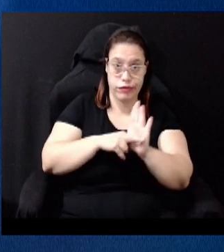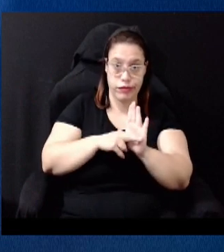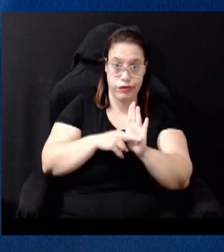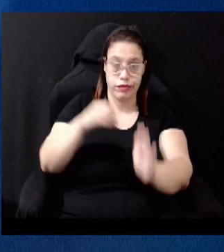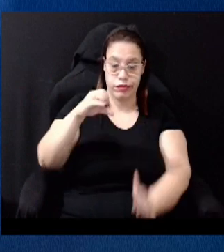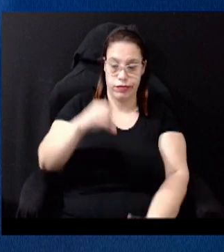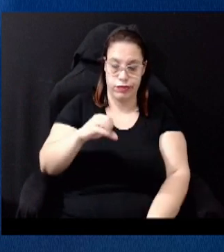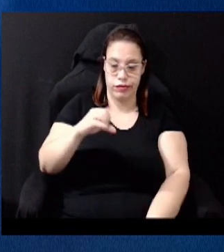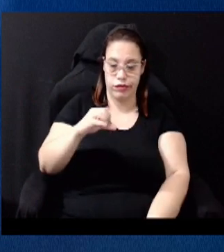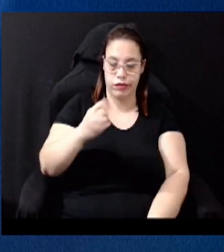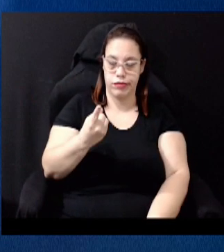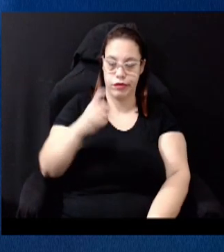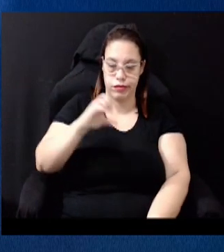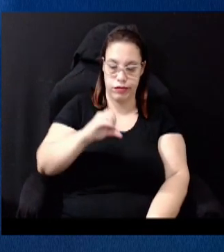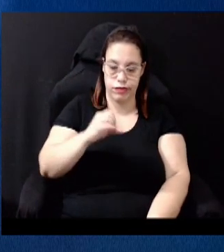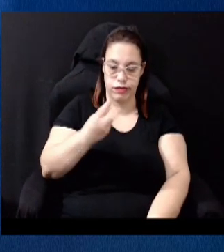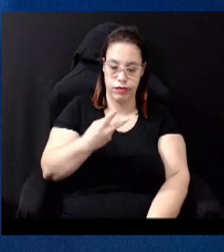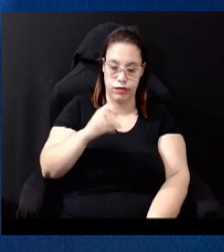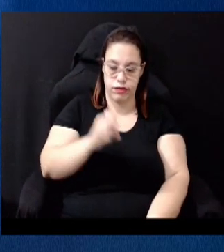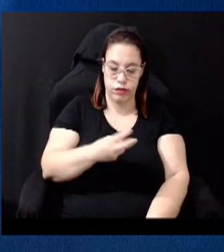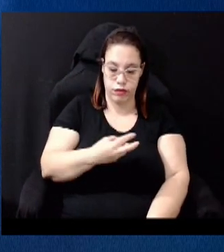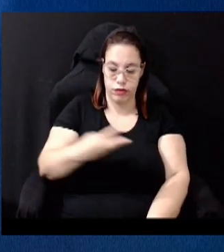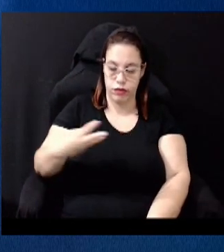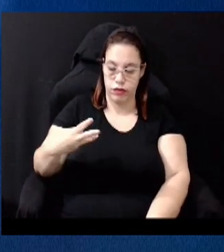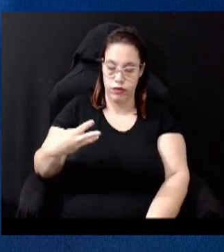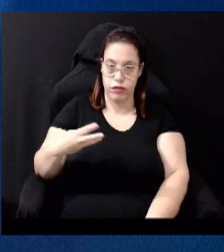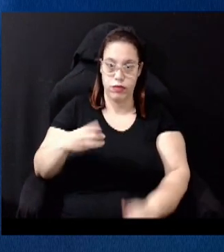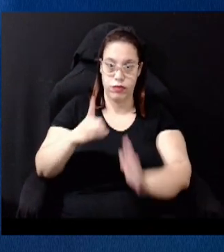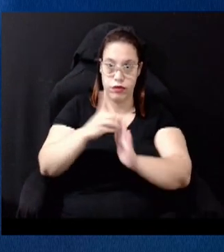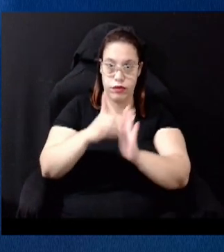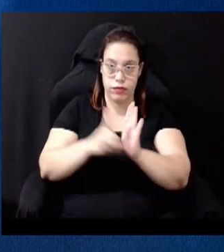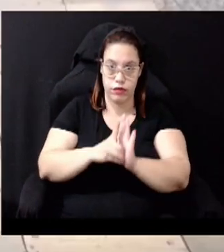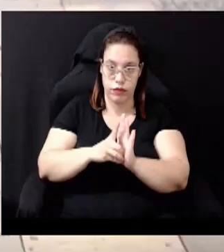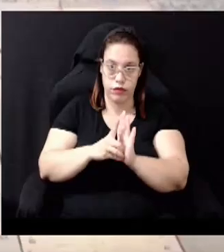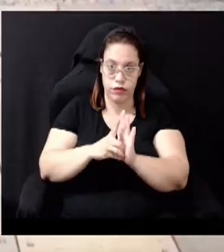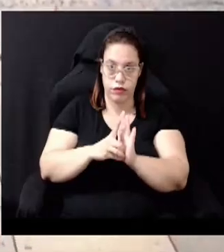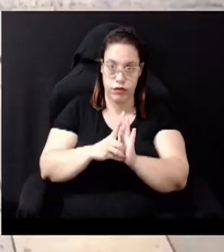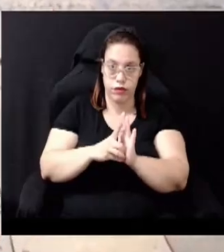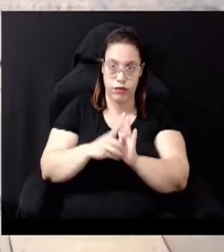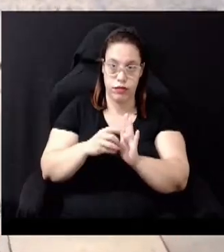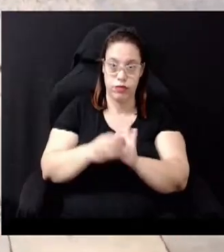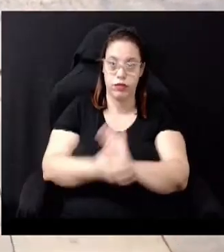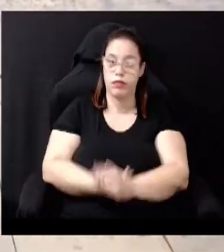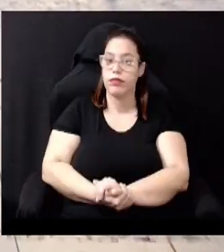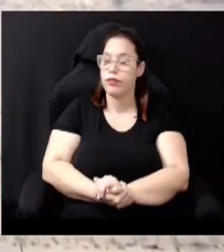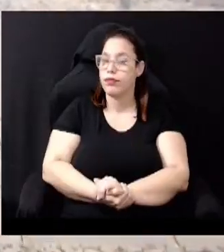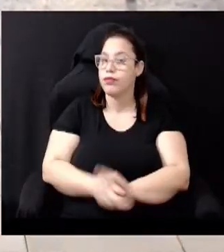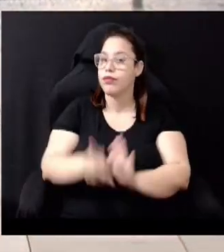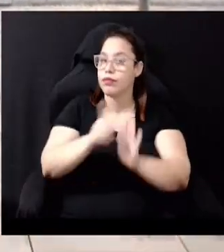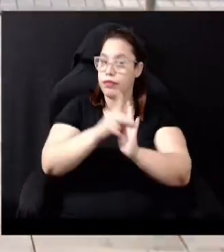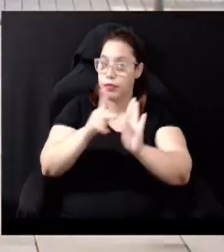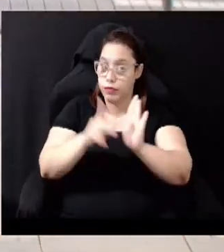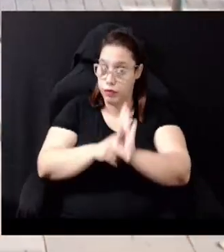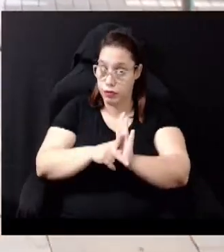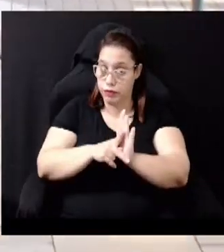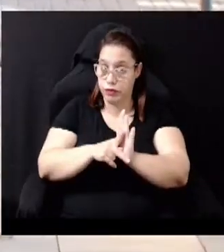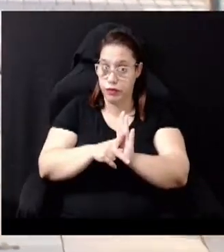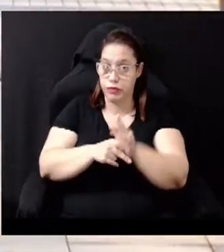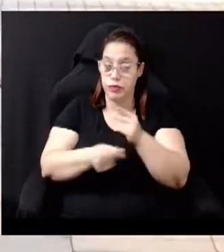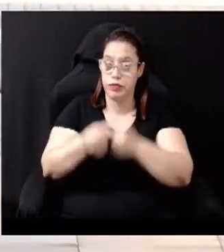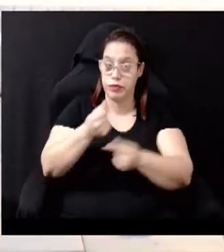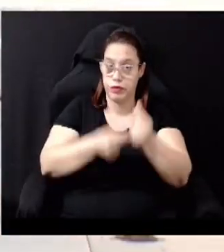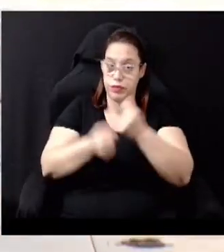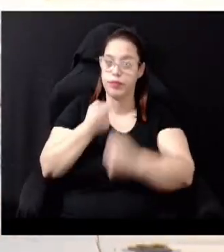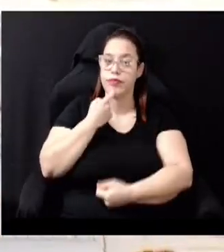de 2023, pelo Decreto 22.612. O Programa Municipal Renda Campinas tem